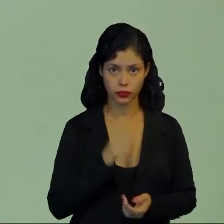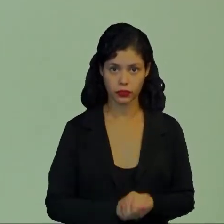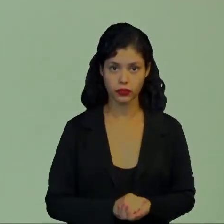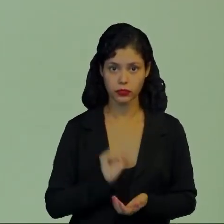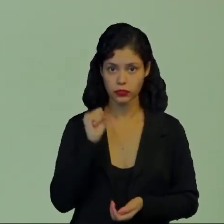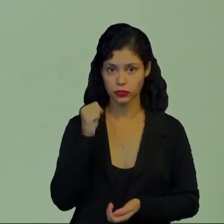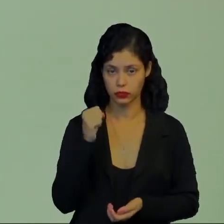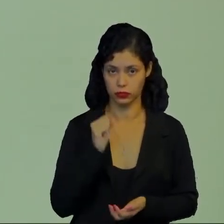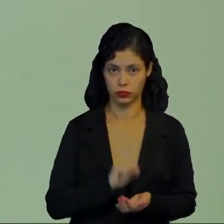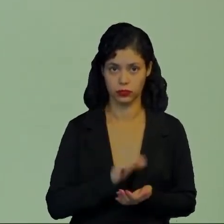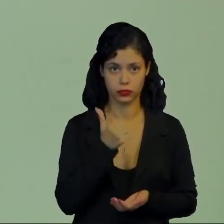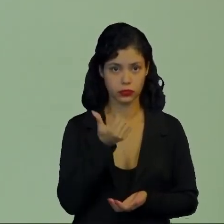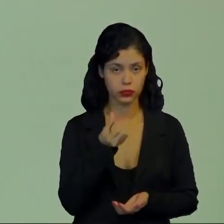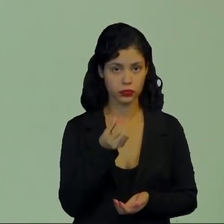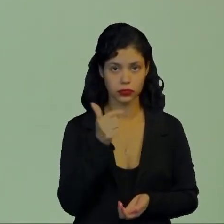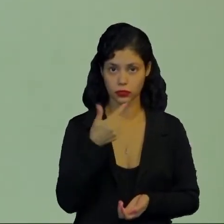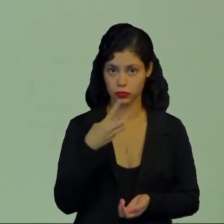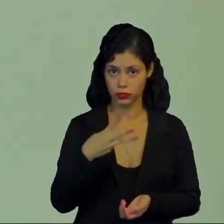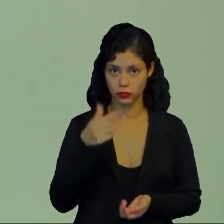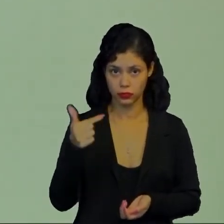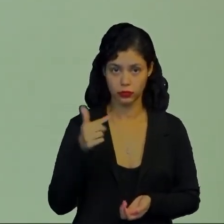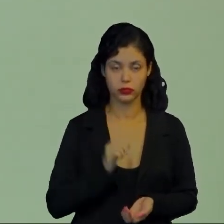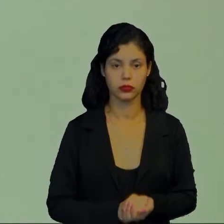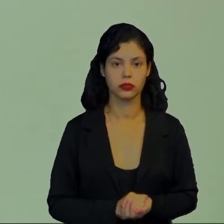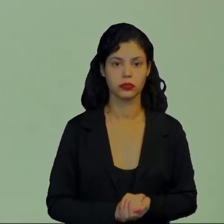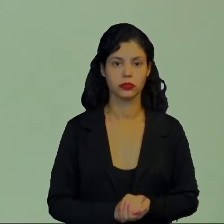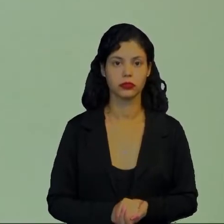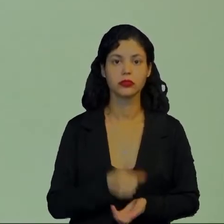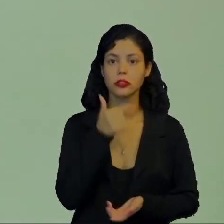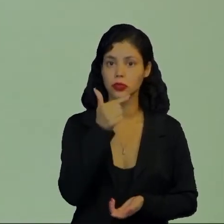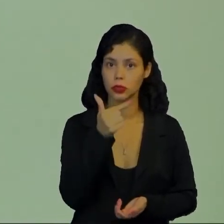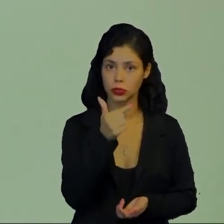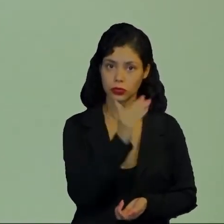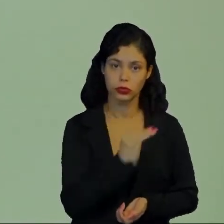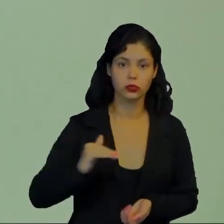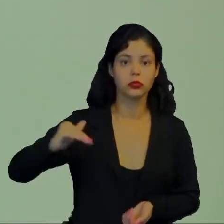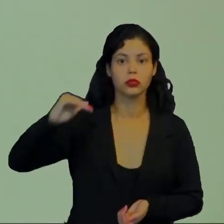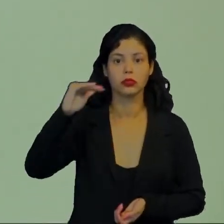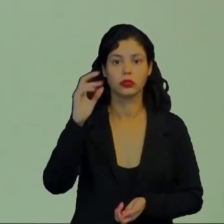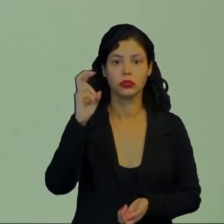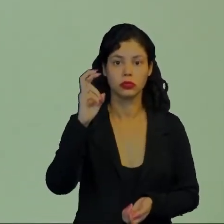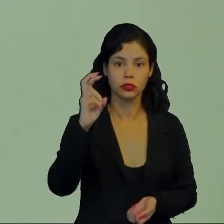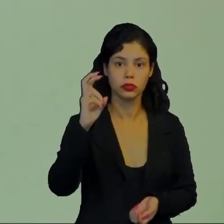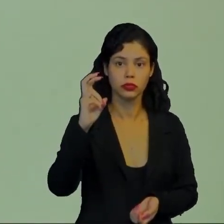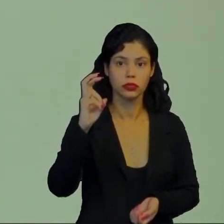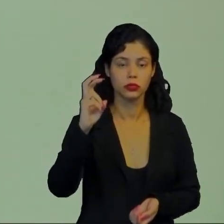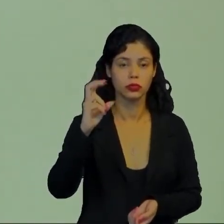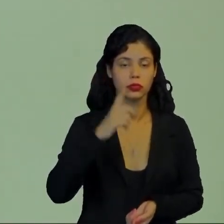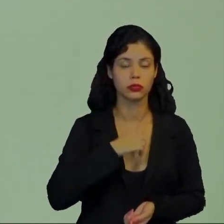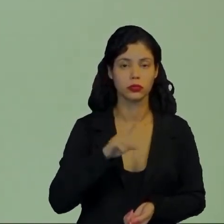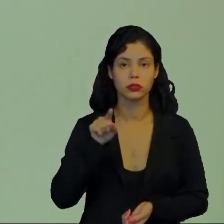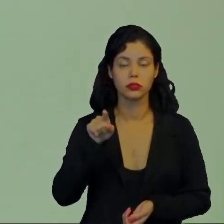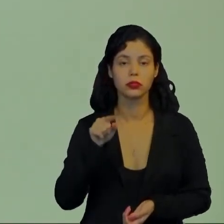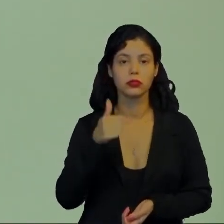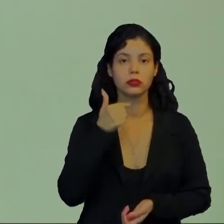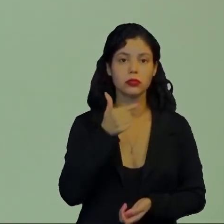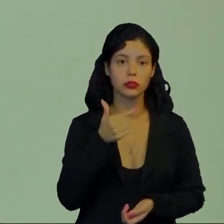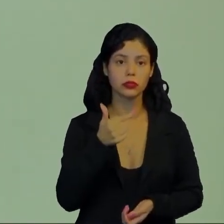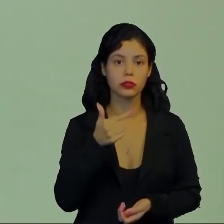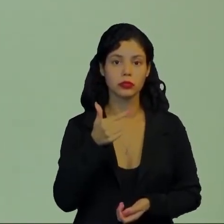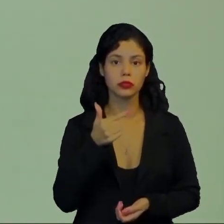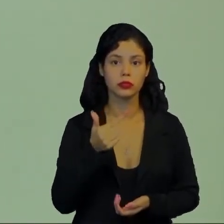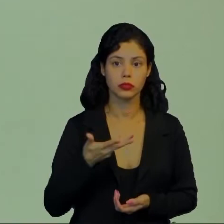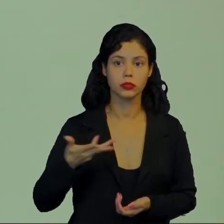vezes 8, 16, 32. Então, 2 elevado a 5. Então, nós temos aí que o 2 foi